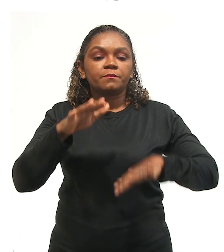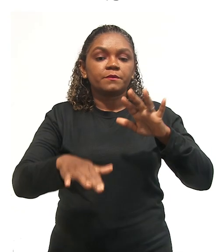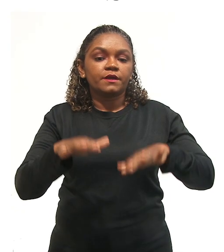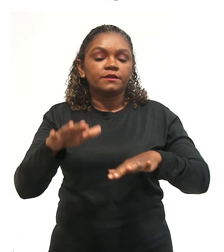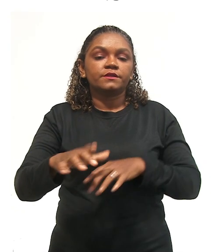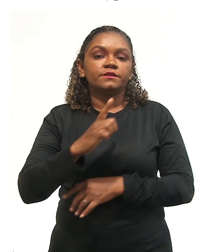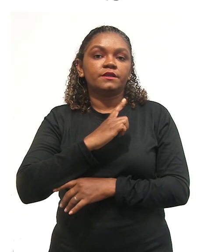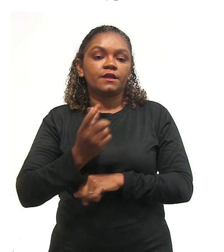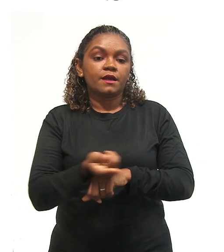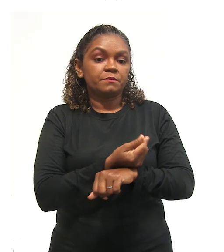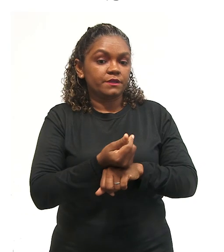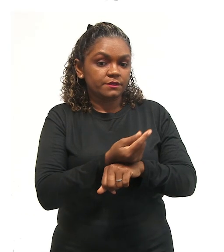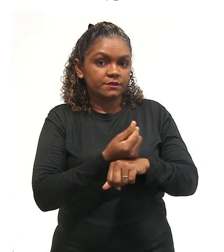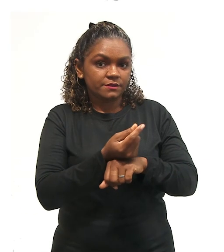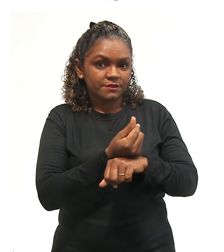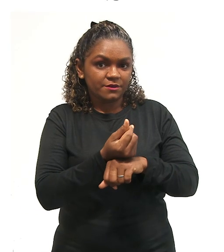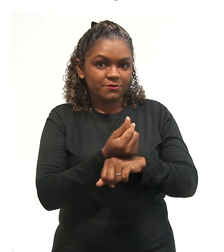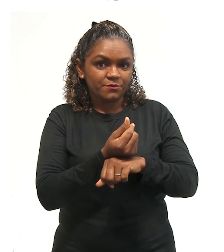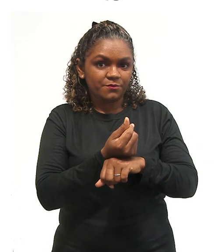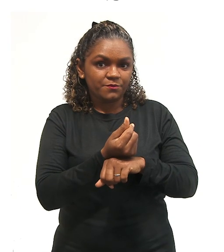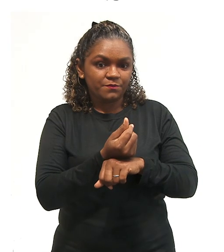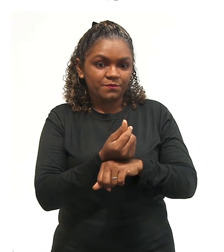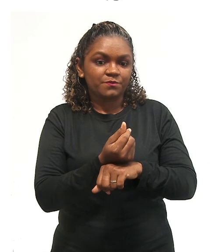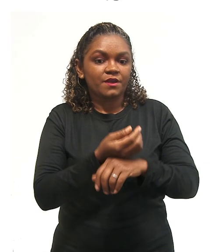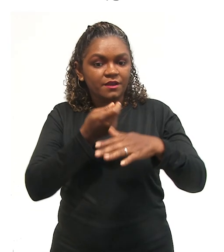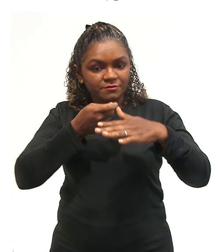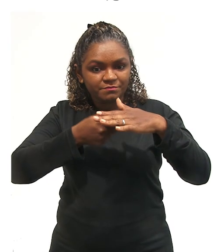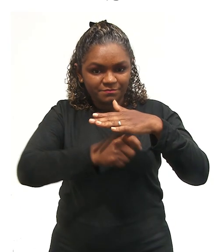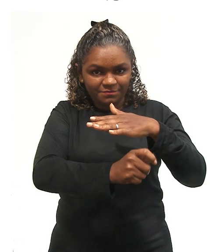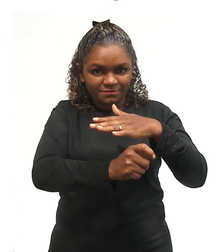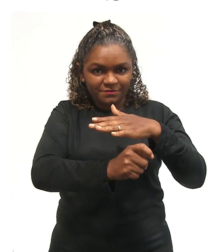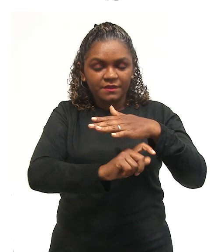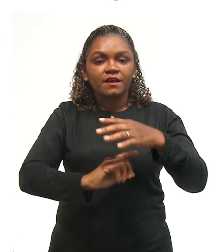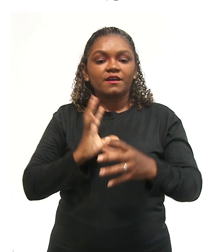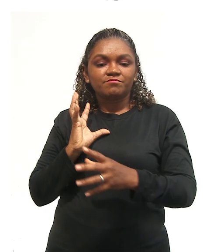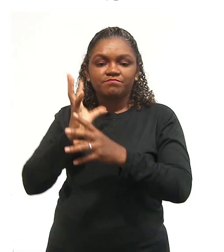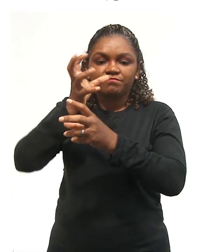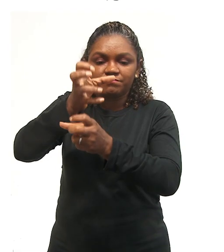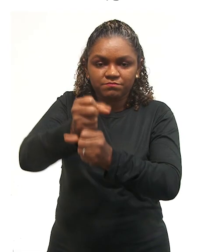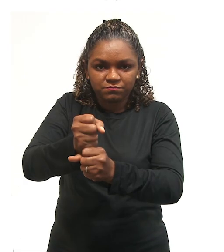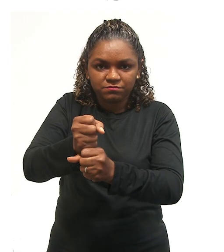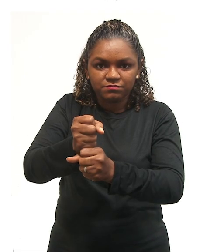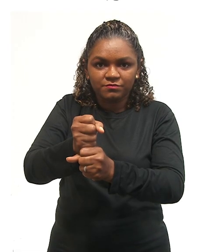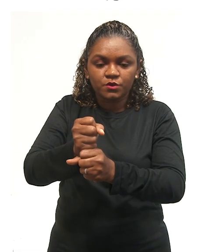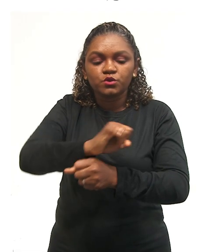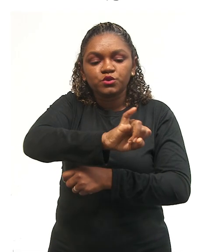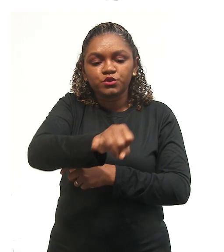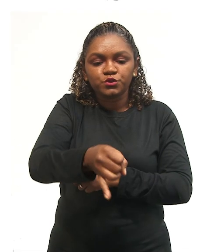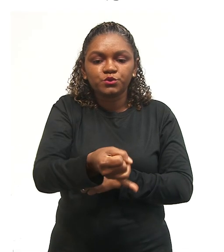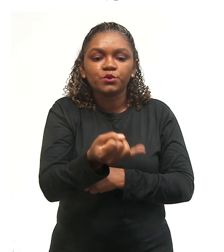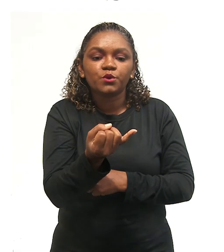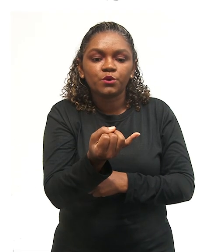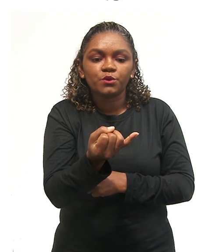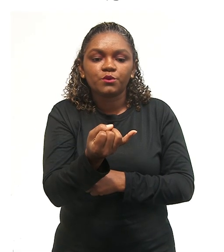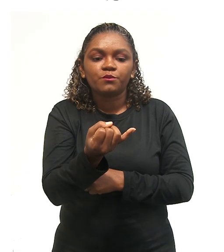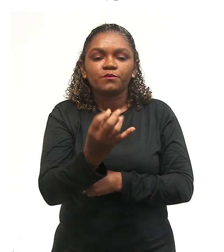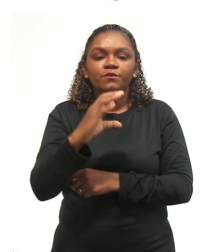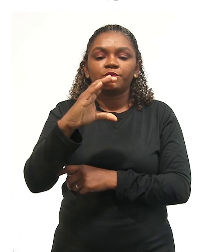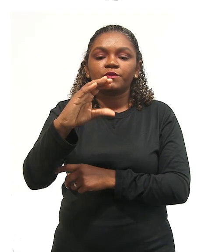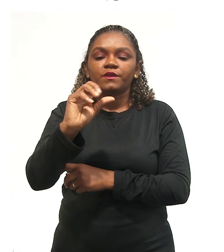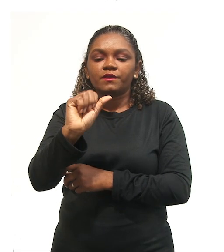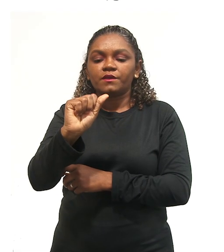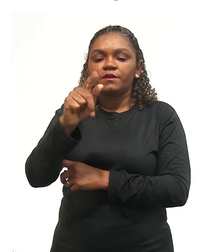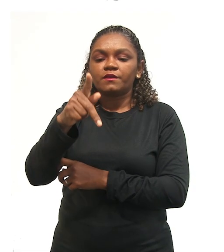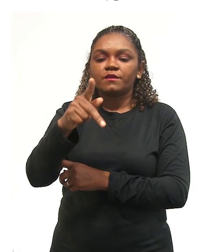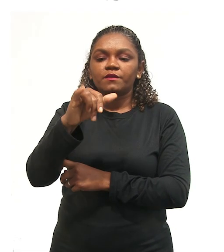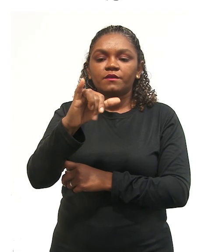sobre o montante do período anterior, também conhecido como juro sobre juro, ou